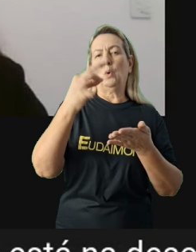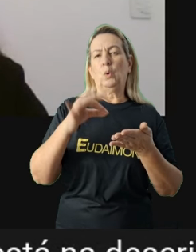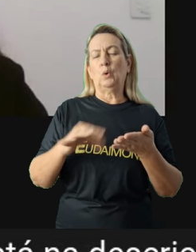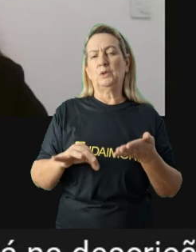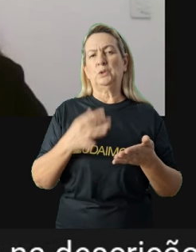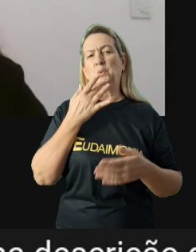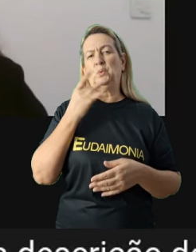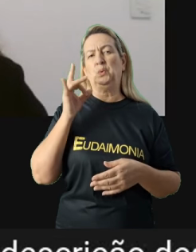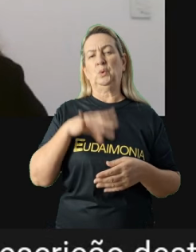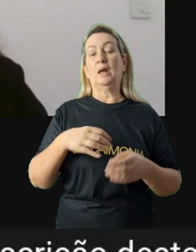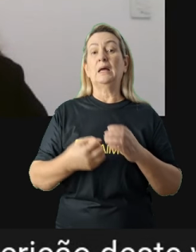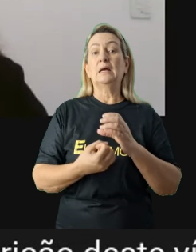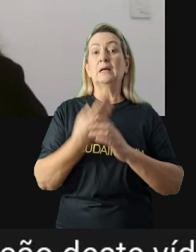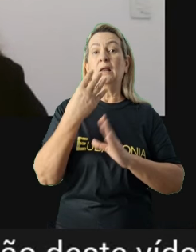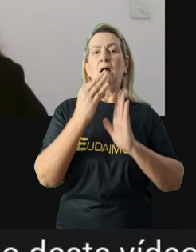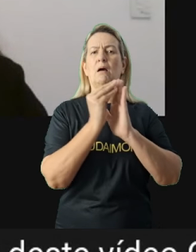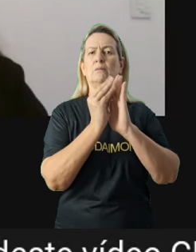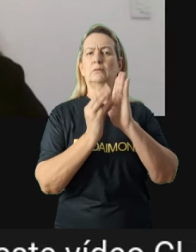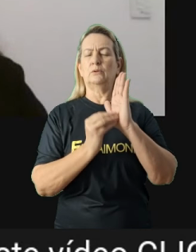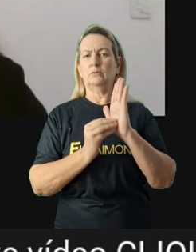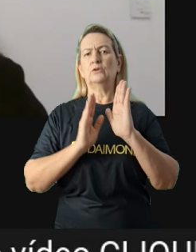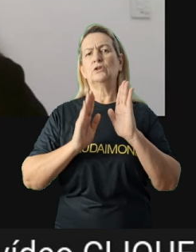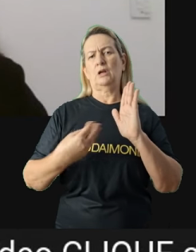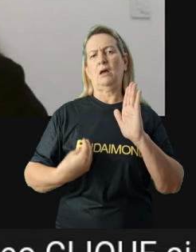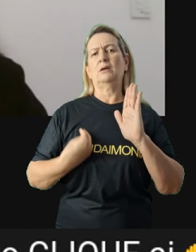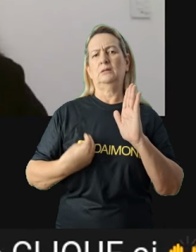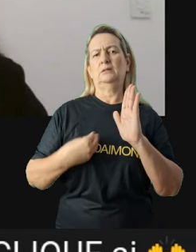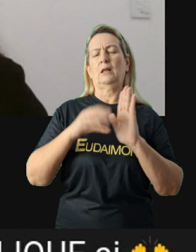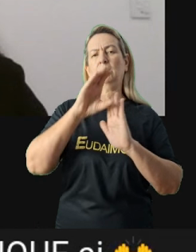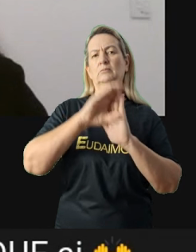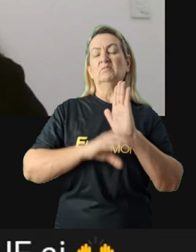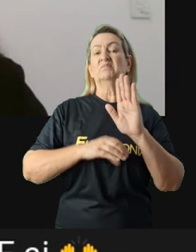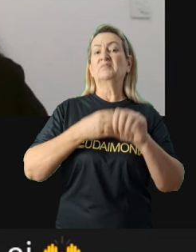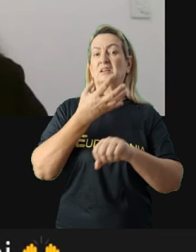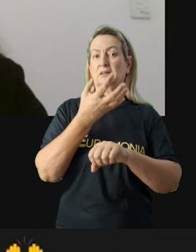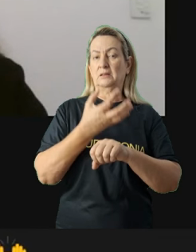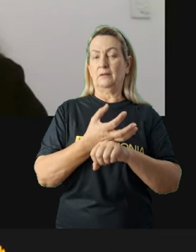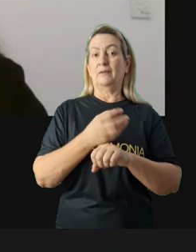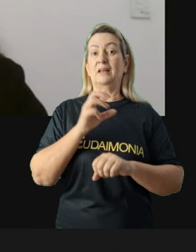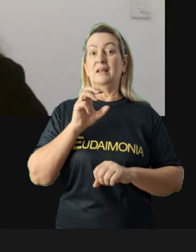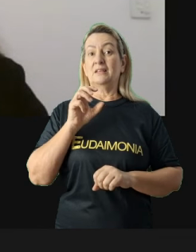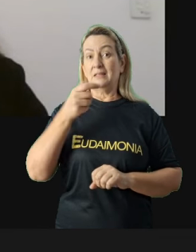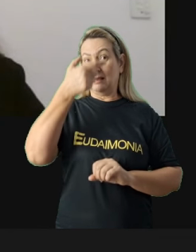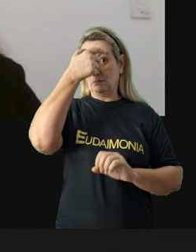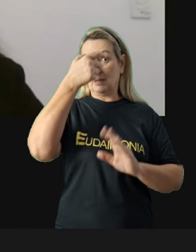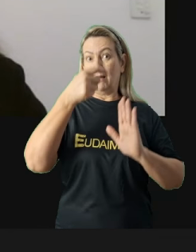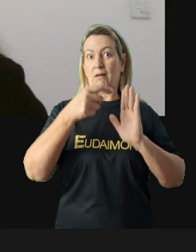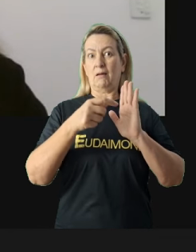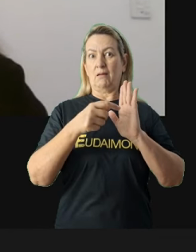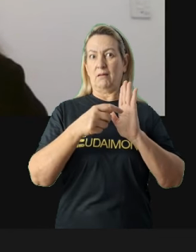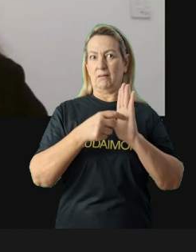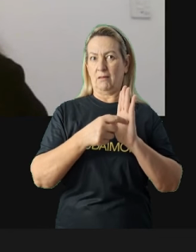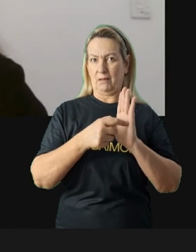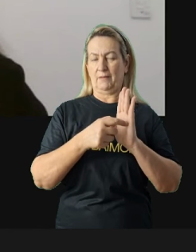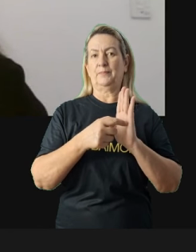questões, corrigir algumas coisas, até um pouco de criar conteúdo que já está dentro da matriz. Então, se a